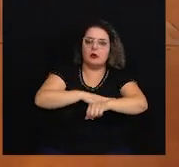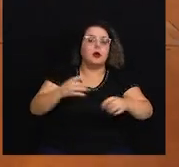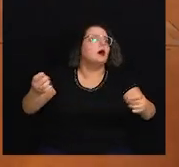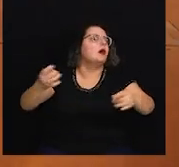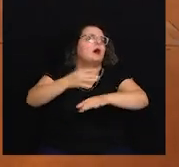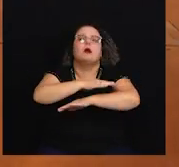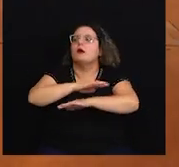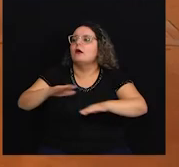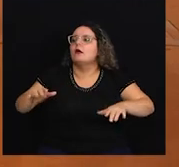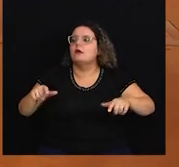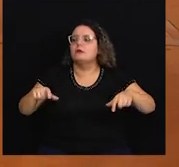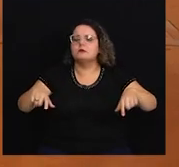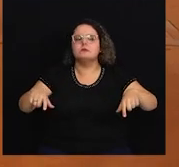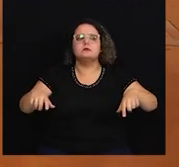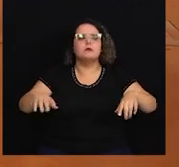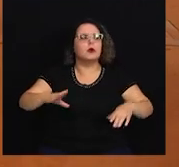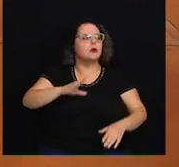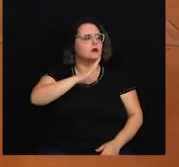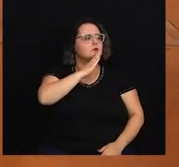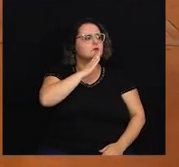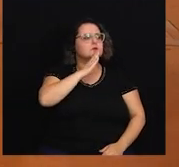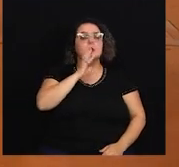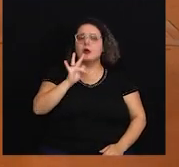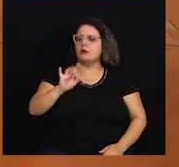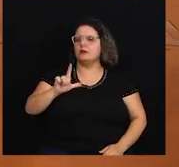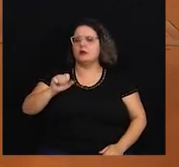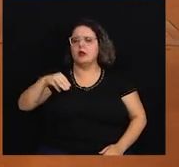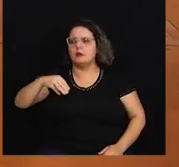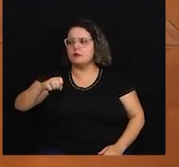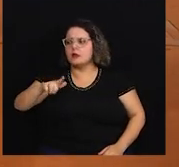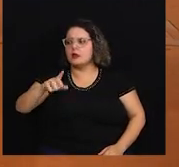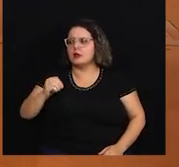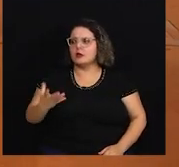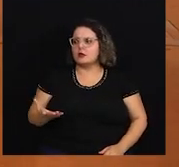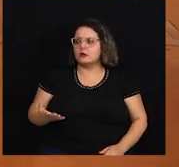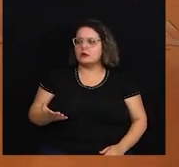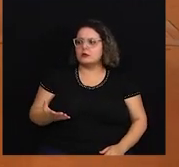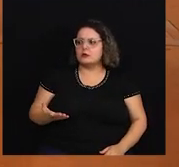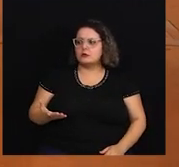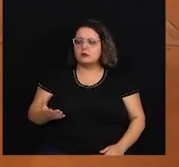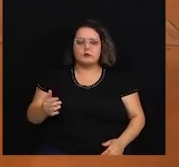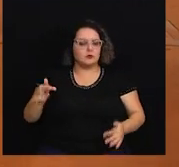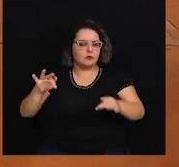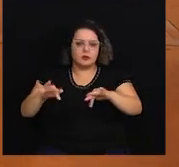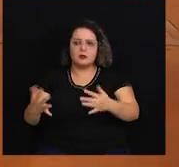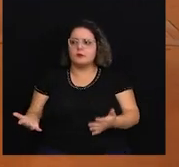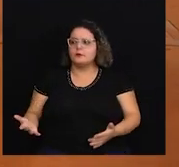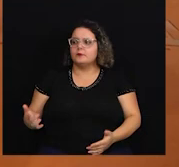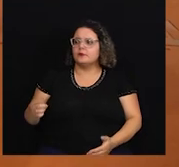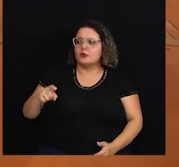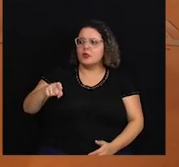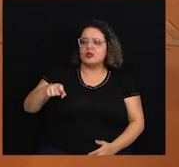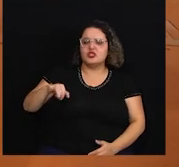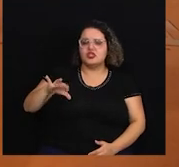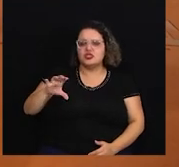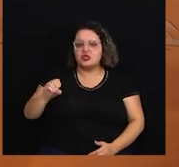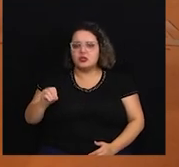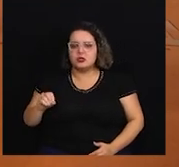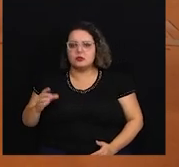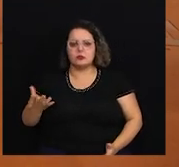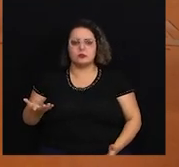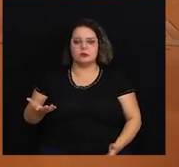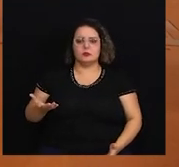jogo foi nada naquele silêncio Flamengo está na final irão vestiário o outro lado tá comigo Chico Francisco Pacheco